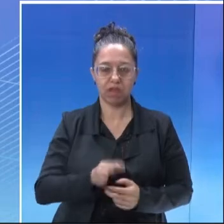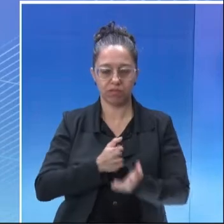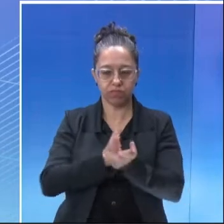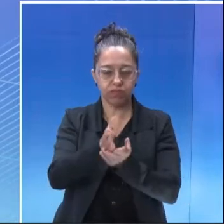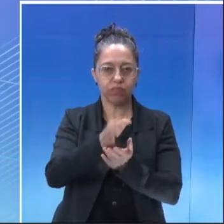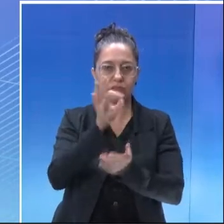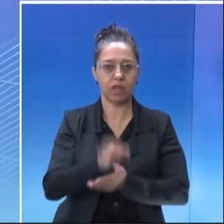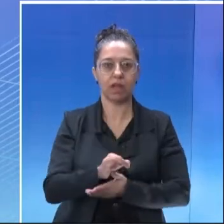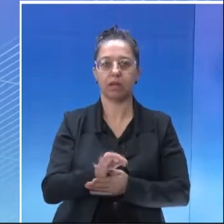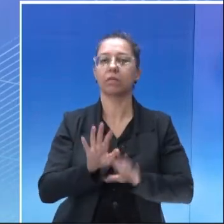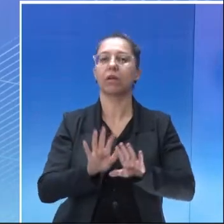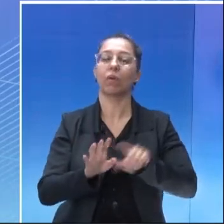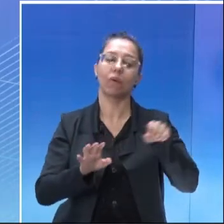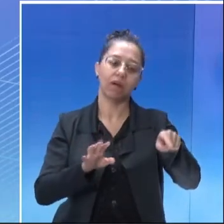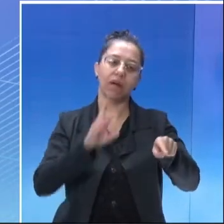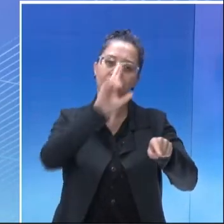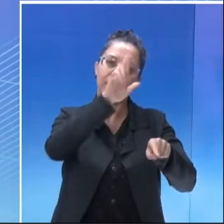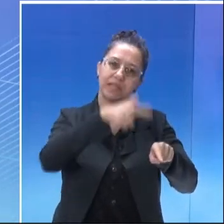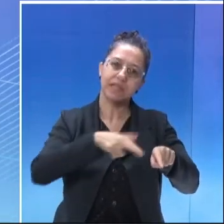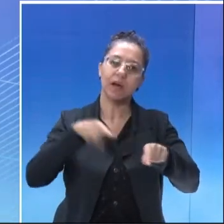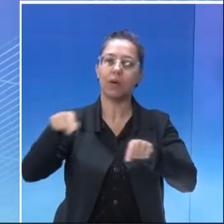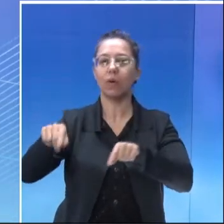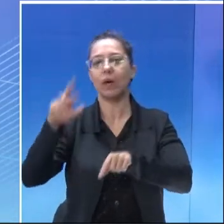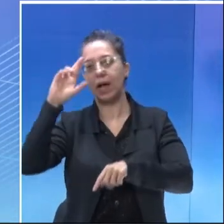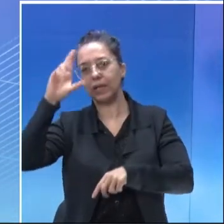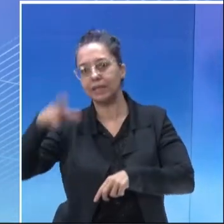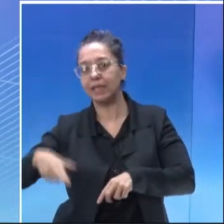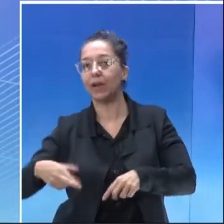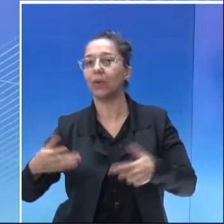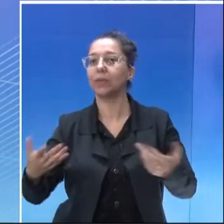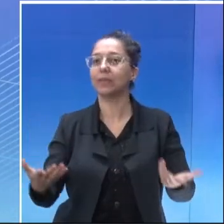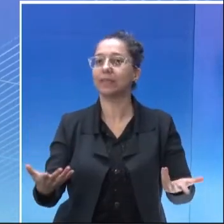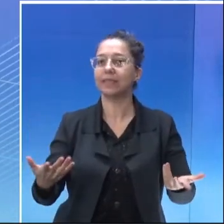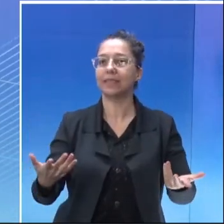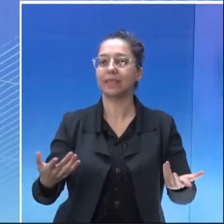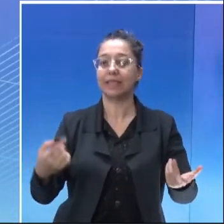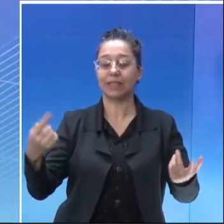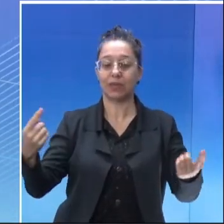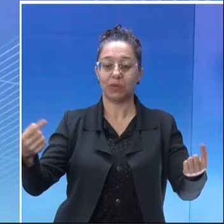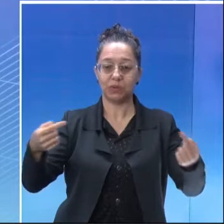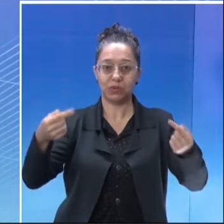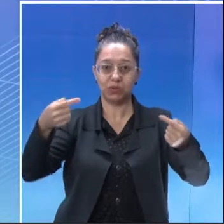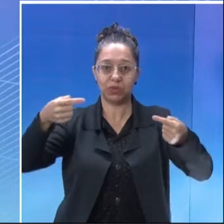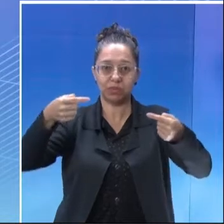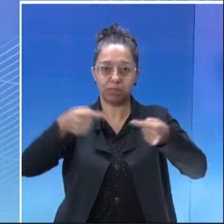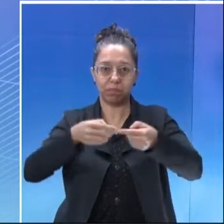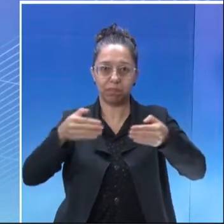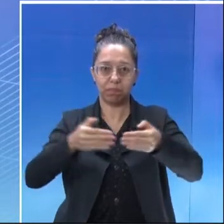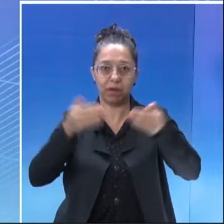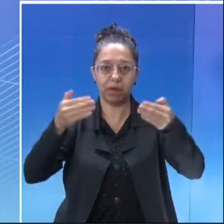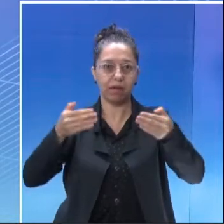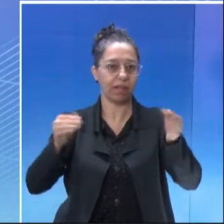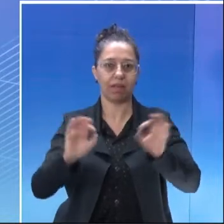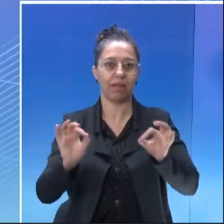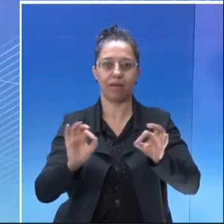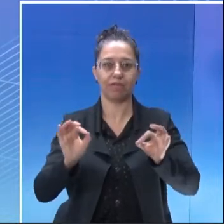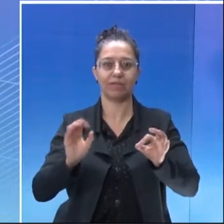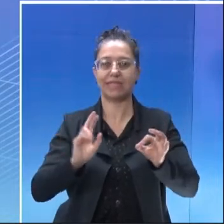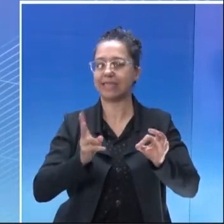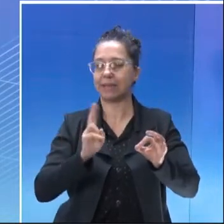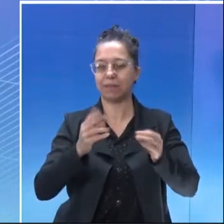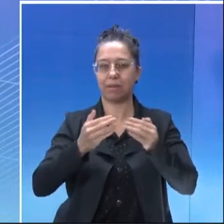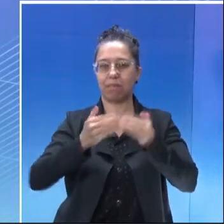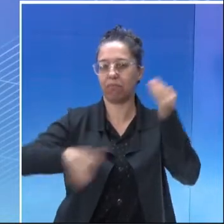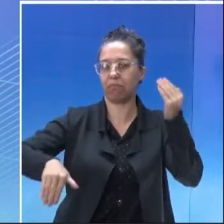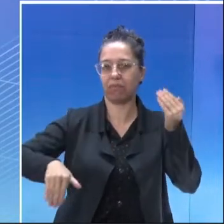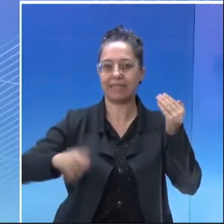exato. Então, tanto os racionalistas como os empiristas têm razões em seus pensamentos, apesar de discordarem.